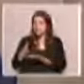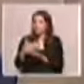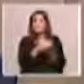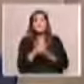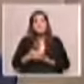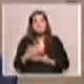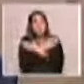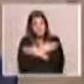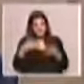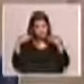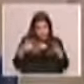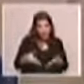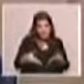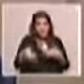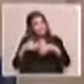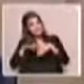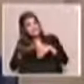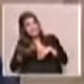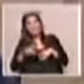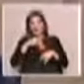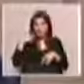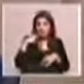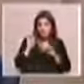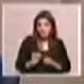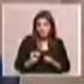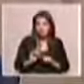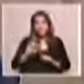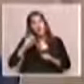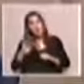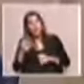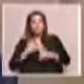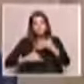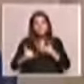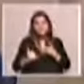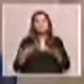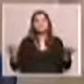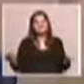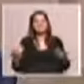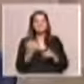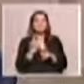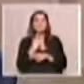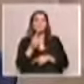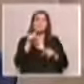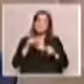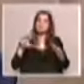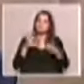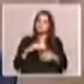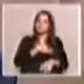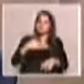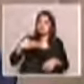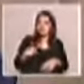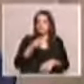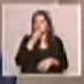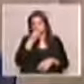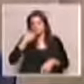É uma entrada, é uma saída, é uma sobremesa, é um em vez de... Vamos falar também de questões de saúde, nutrição, ligados